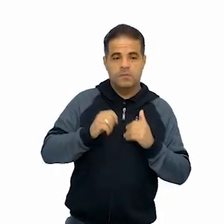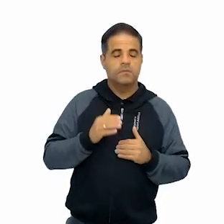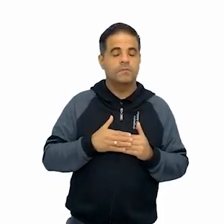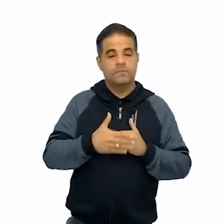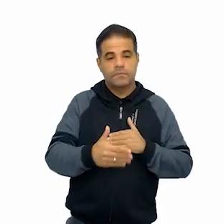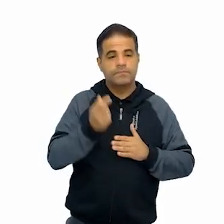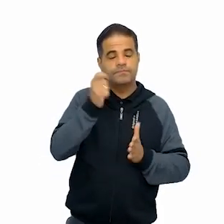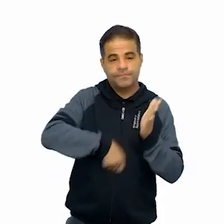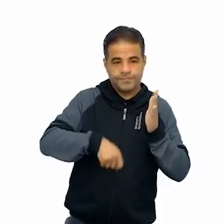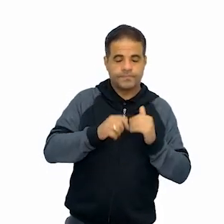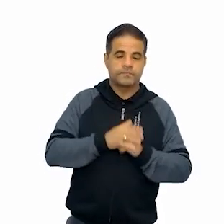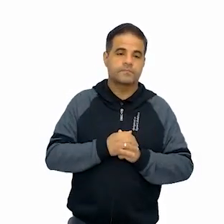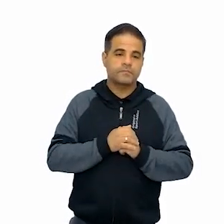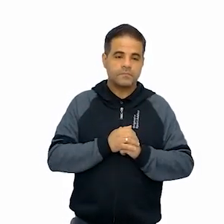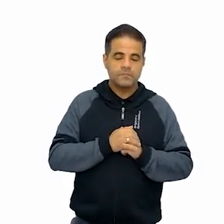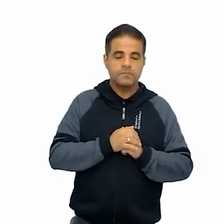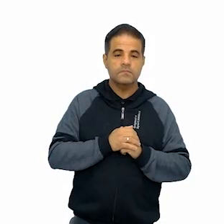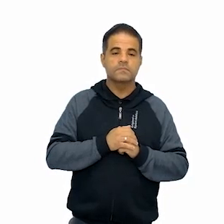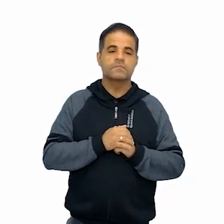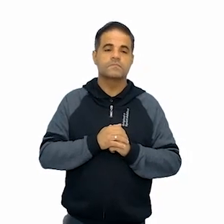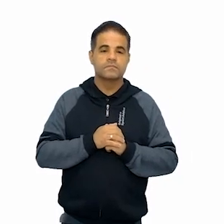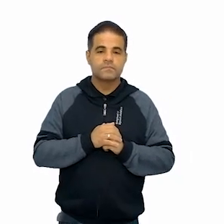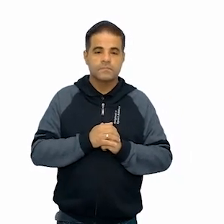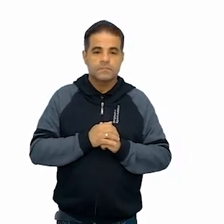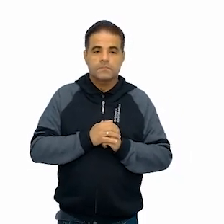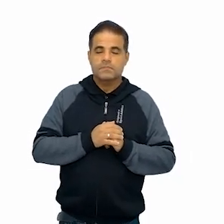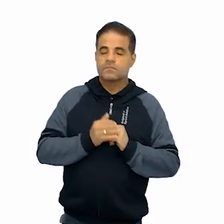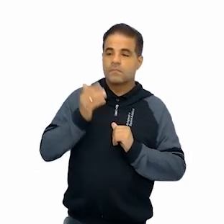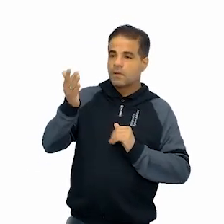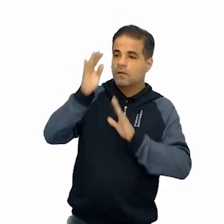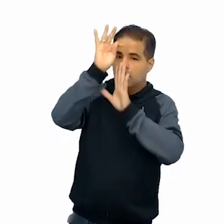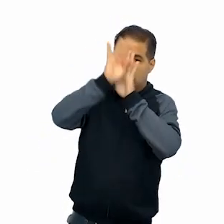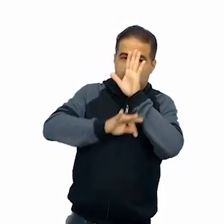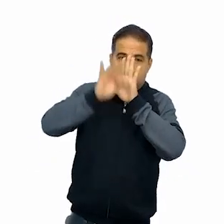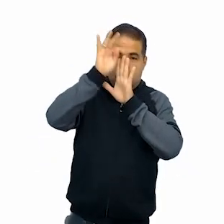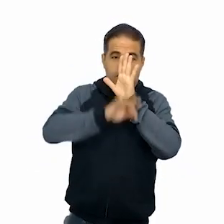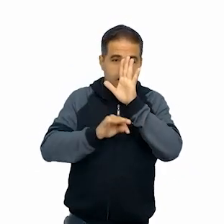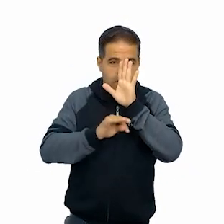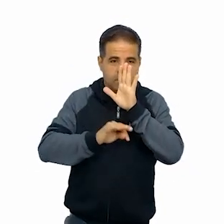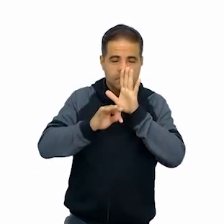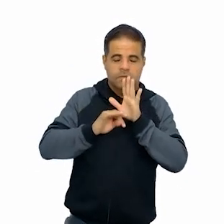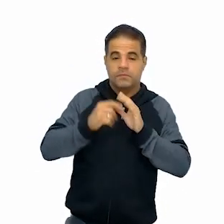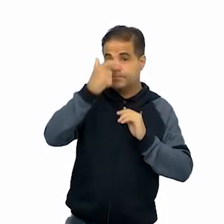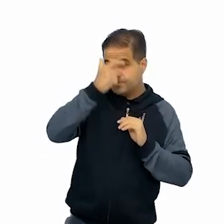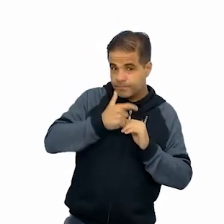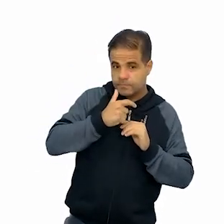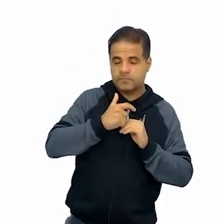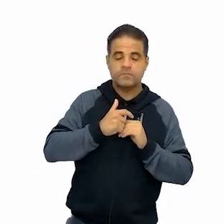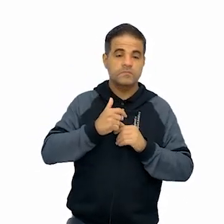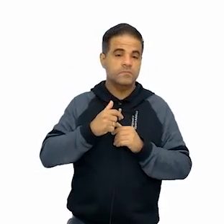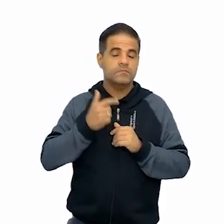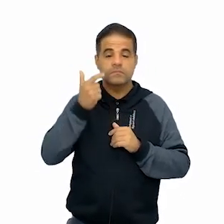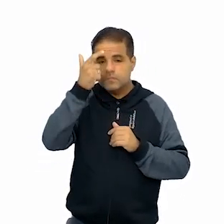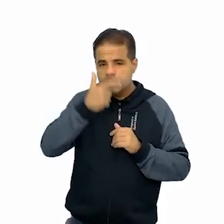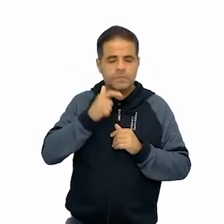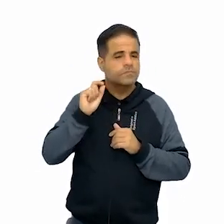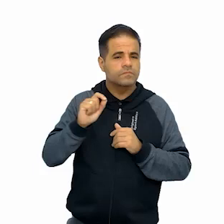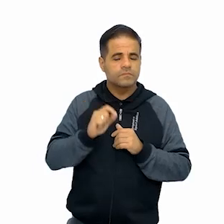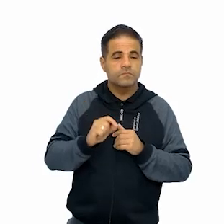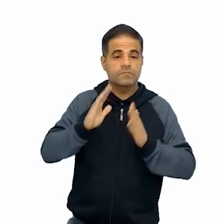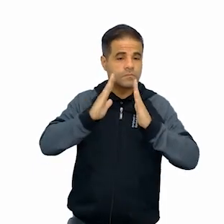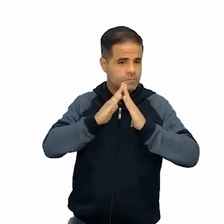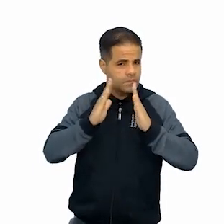registro escrito. Então, está ali o texto. O mico-leão de cara dourada. O mico-leão de cara dourada